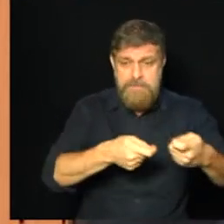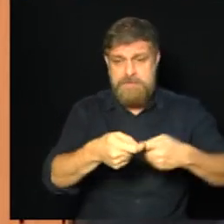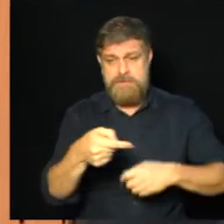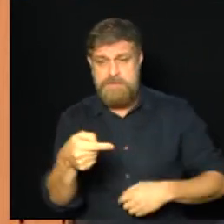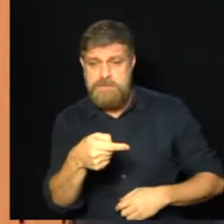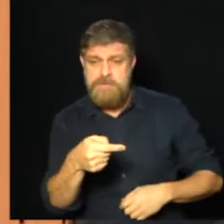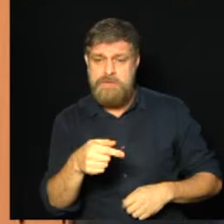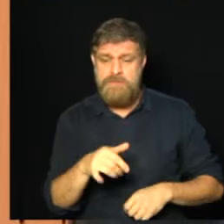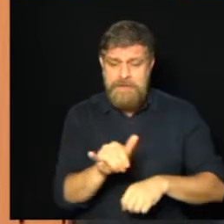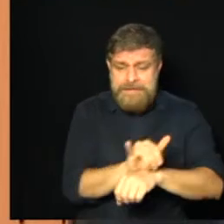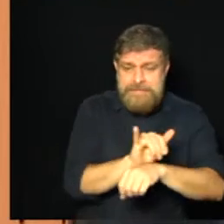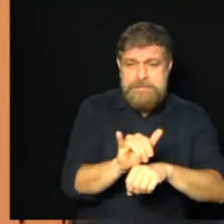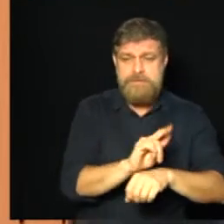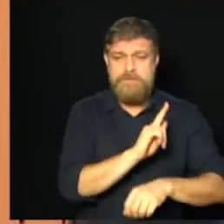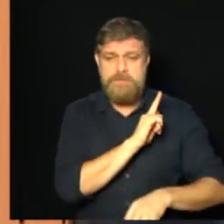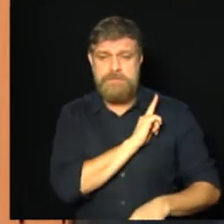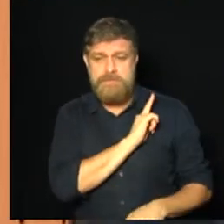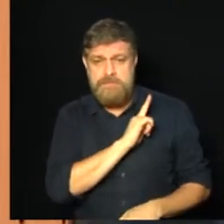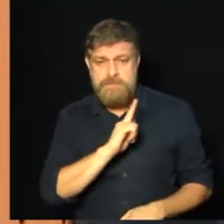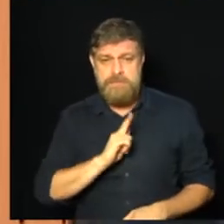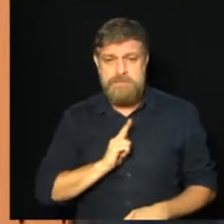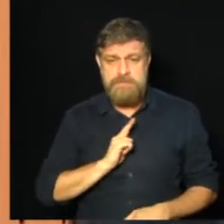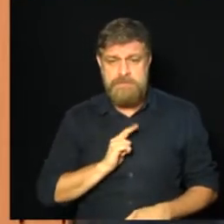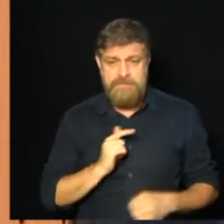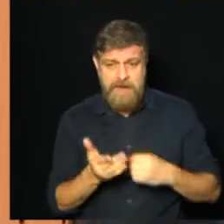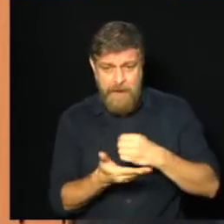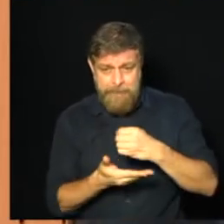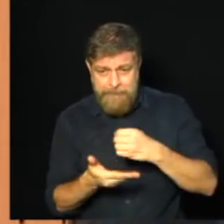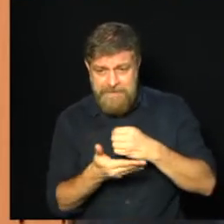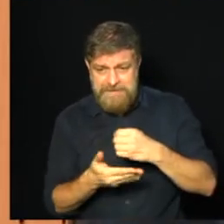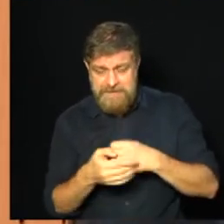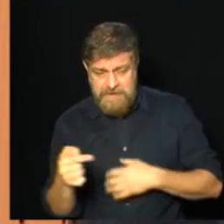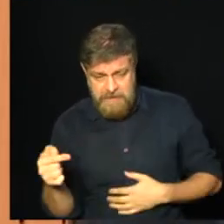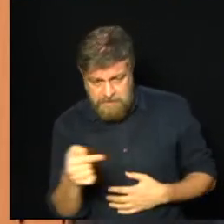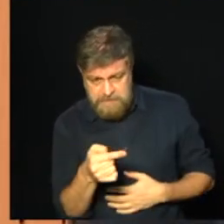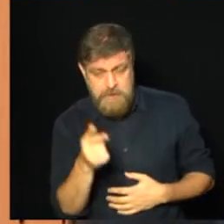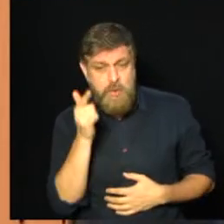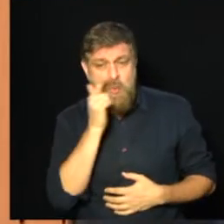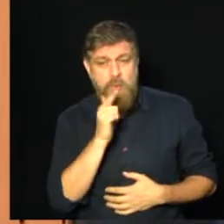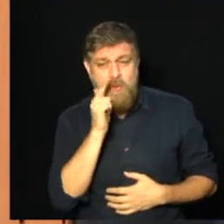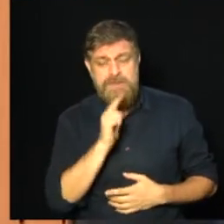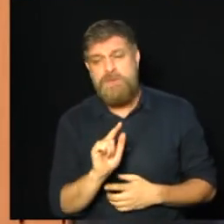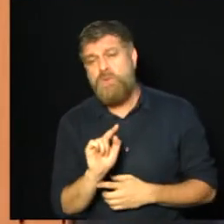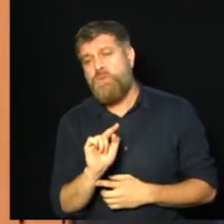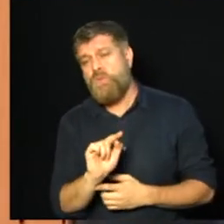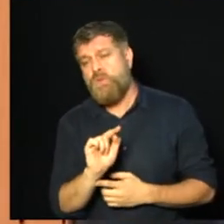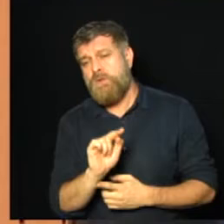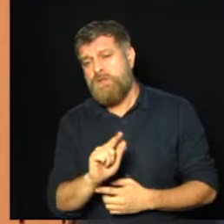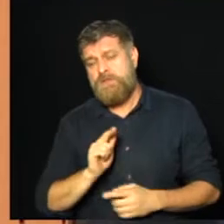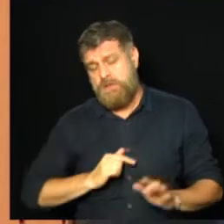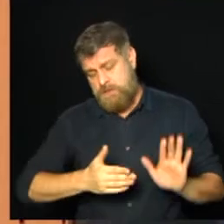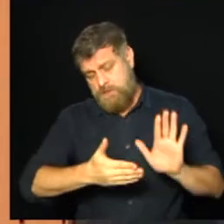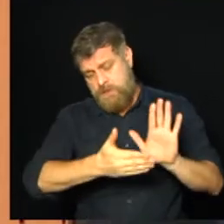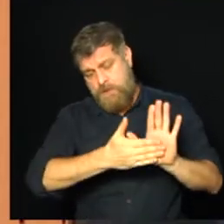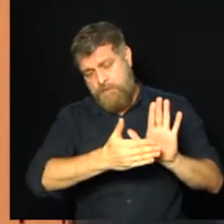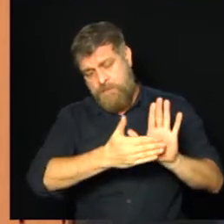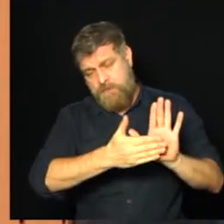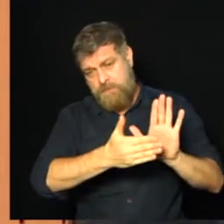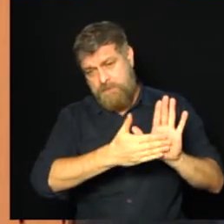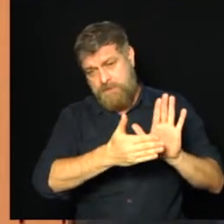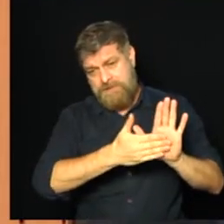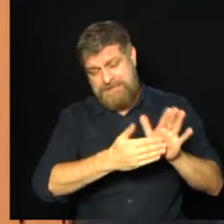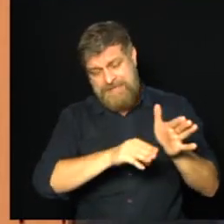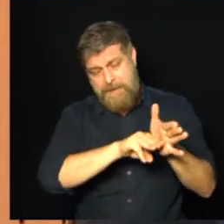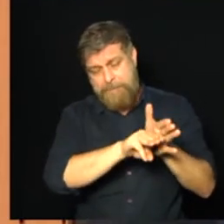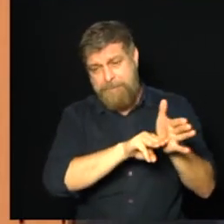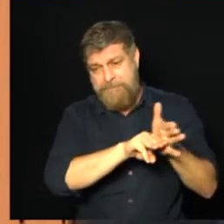a gestão, trouxe algum embasamento para que vocês pudessem, eventualmente, estar propondo essa modalidade,